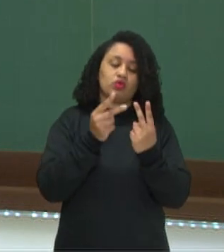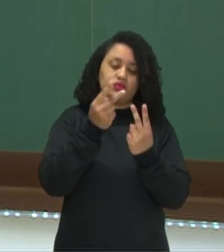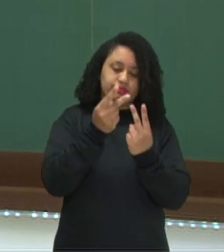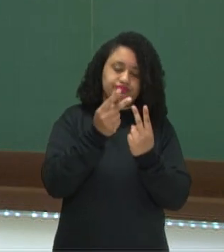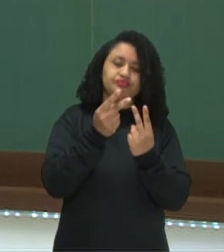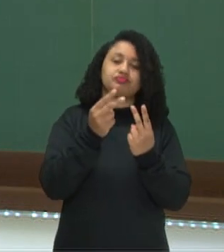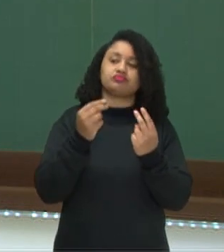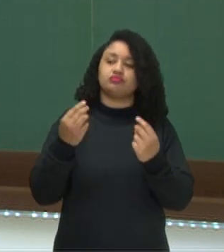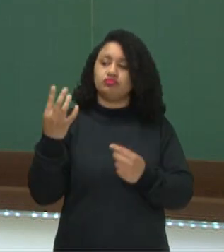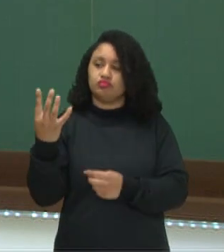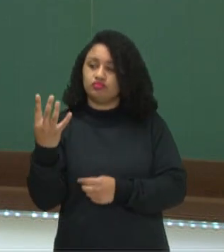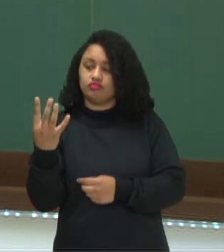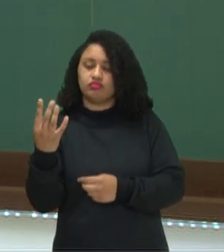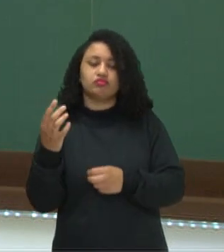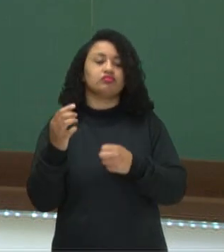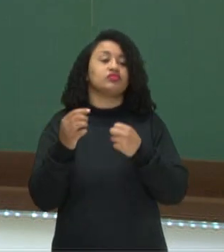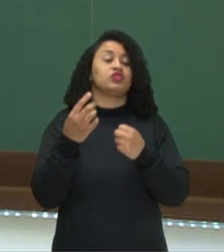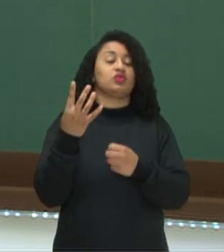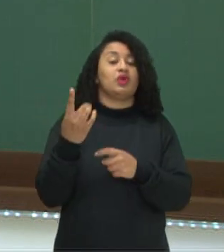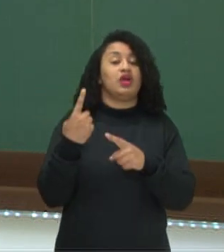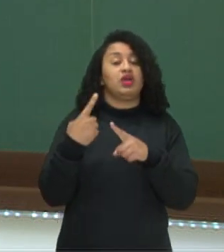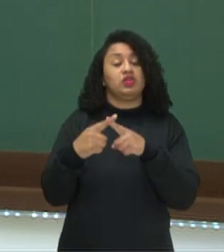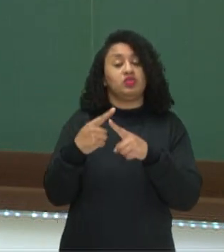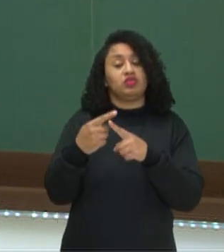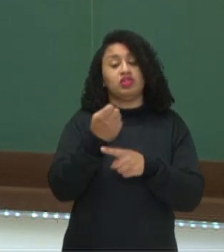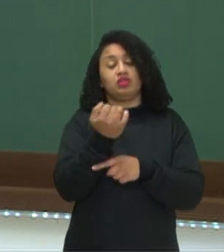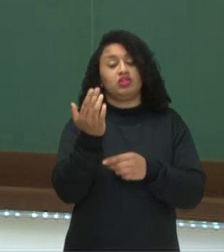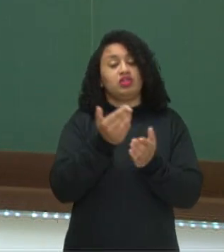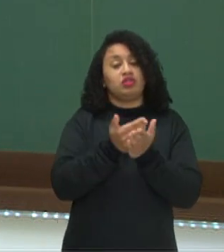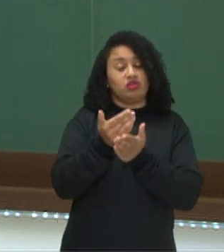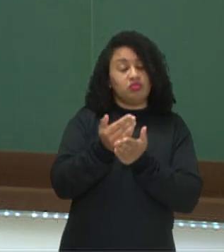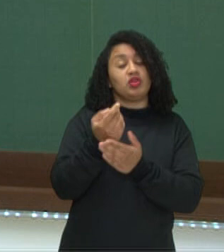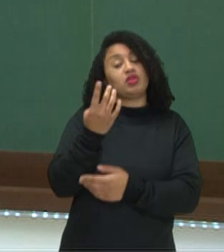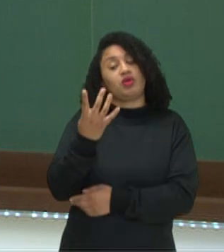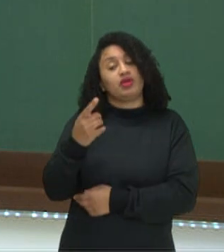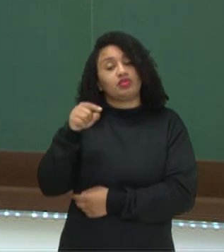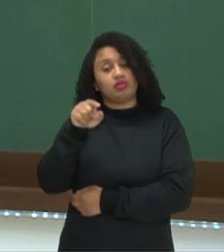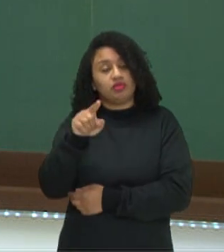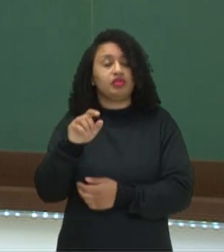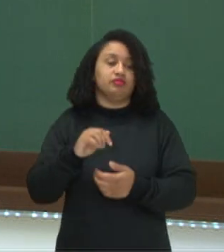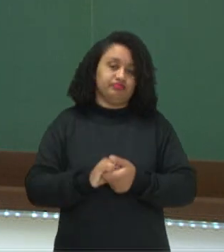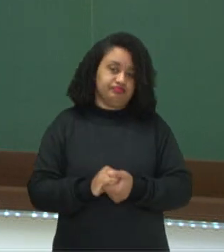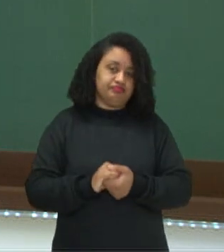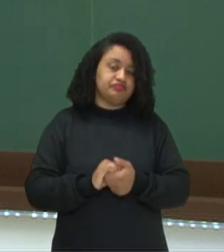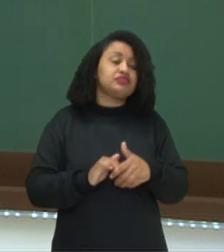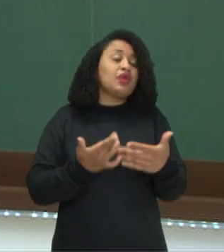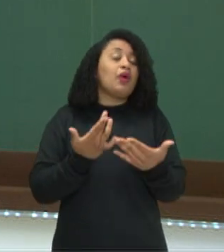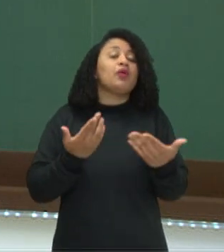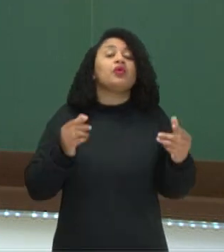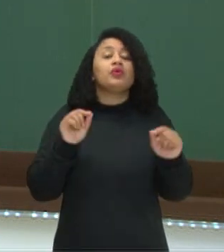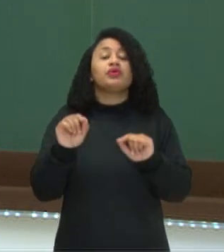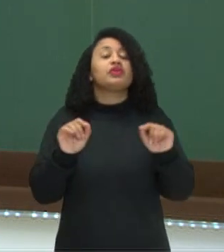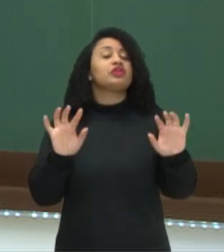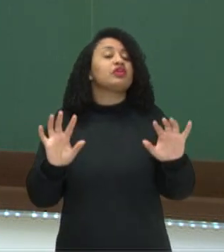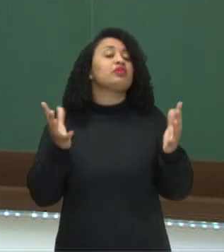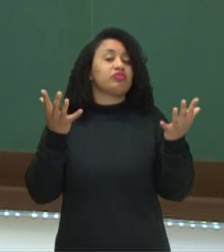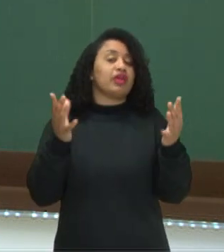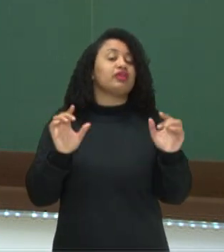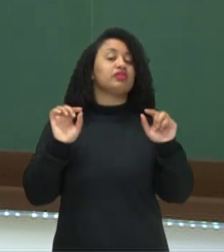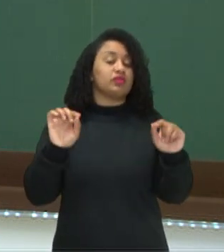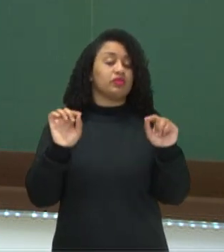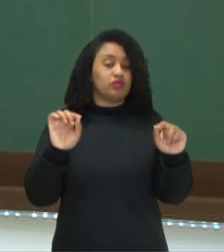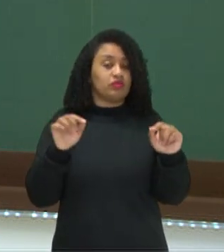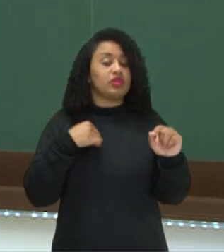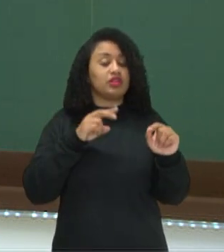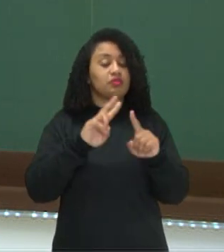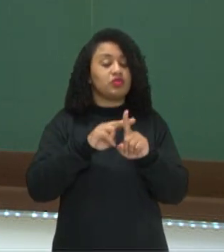4. 4 vezes a quantidade inicial, que era 1.000, 4.000. Então, o que vai acontecendo, pessoal? sempre